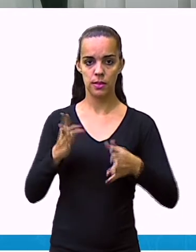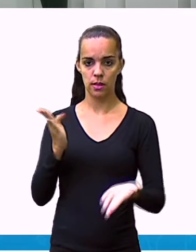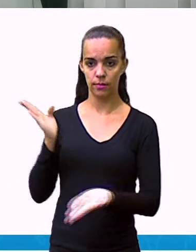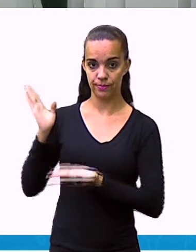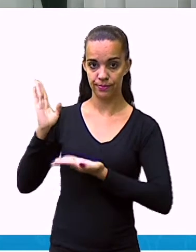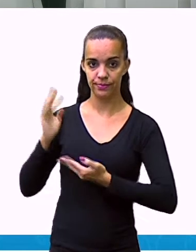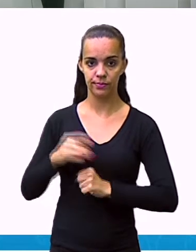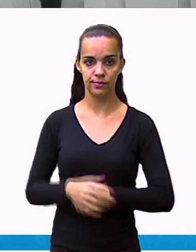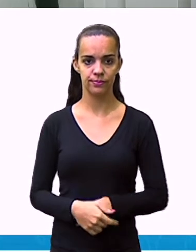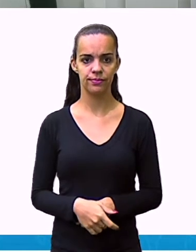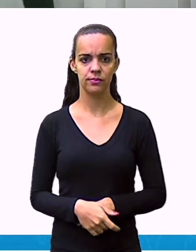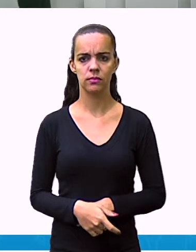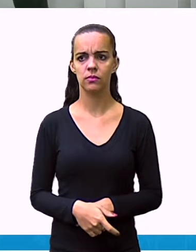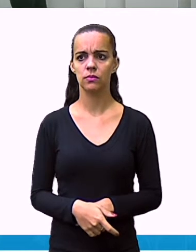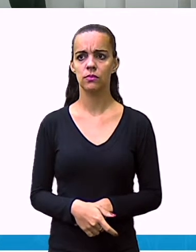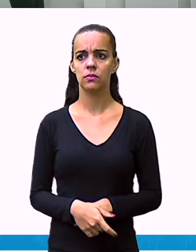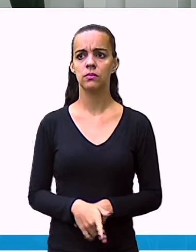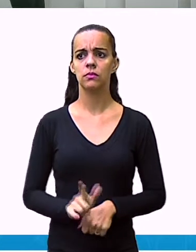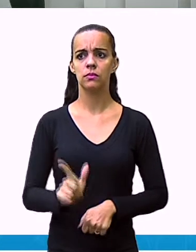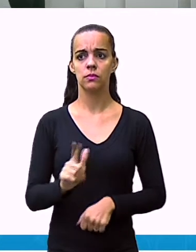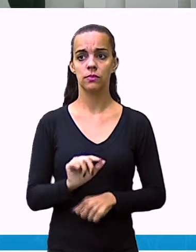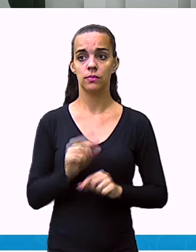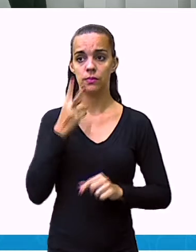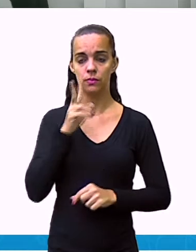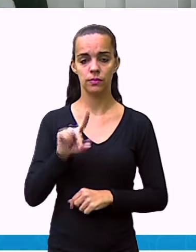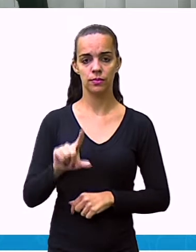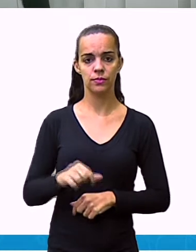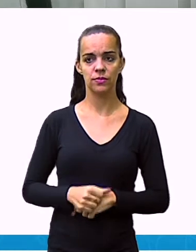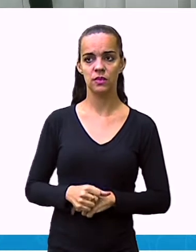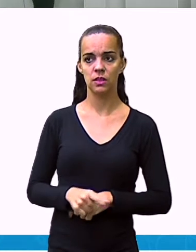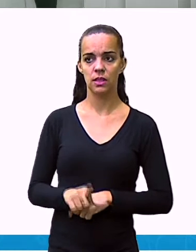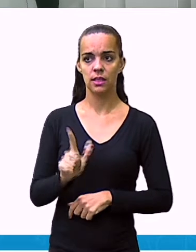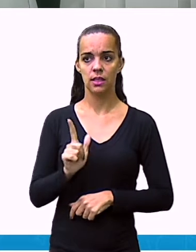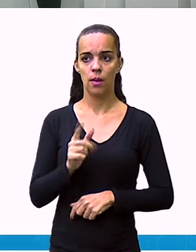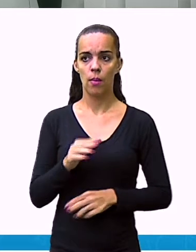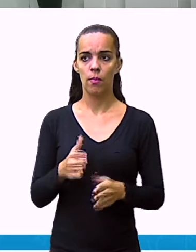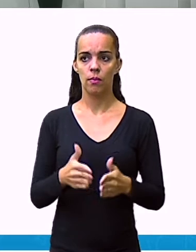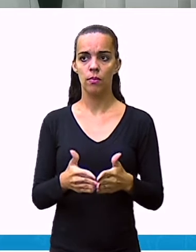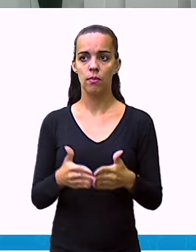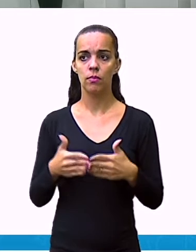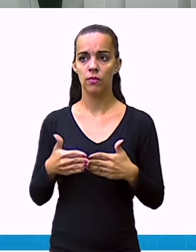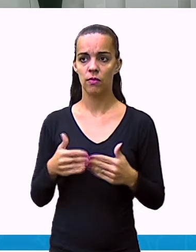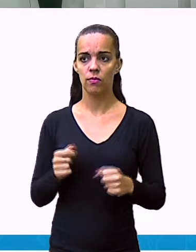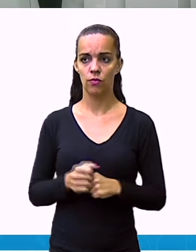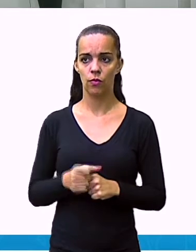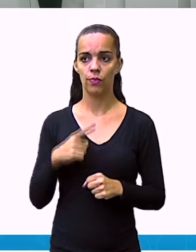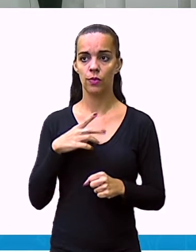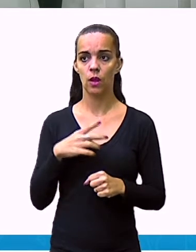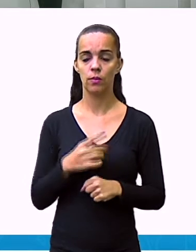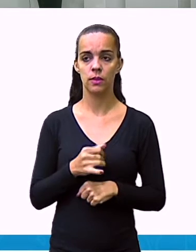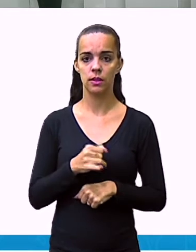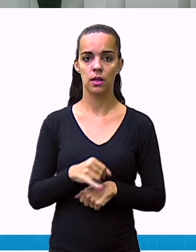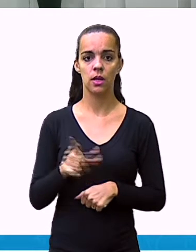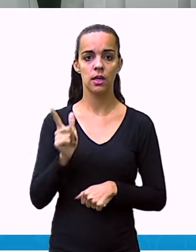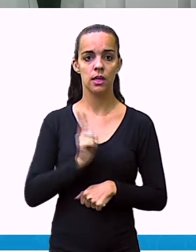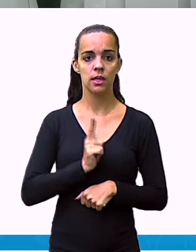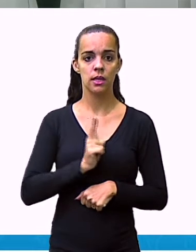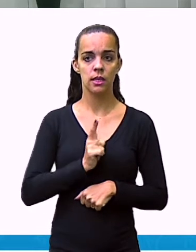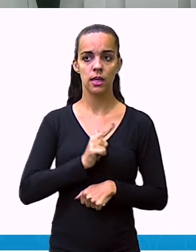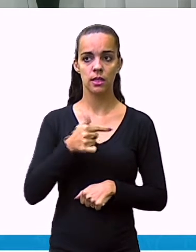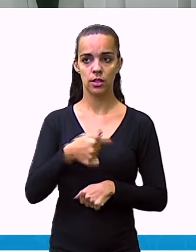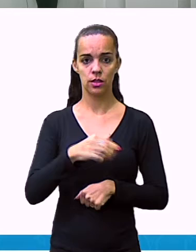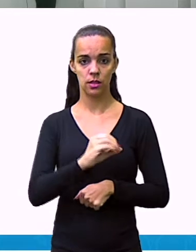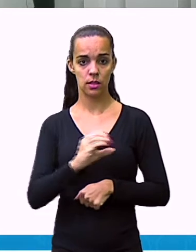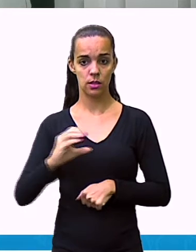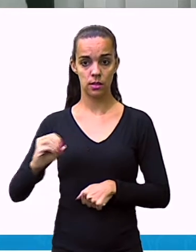pessoas conversando e olha ela pede olha por favor não ele fala